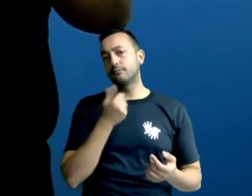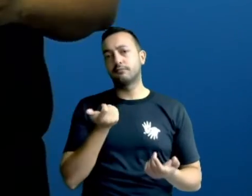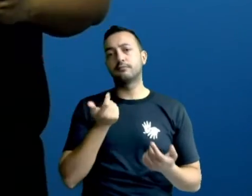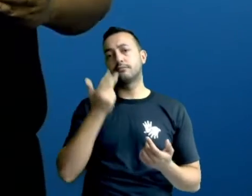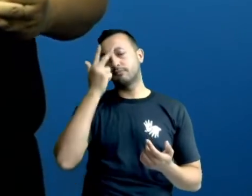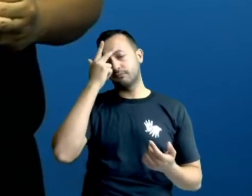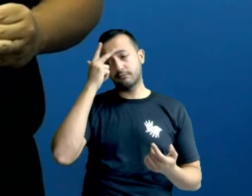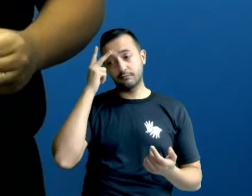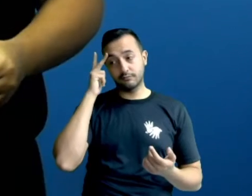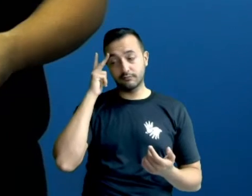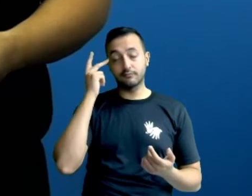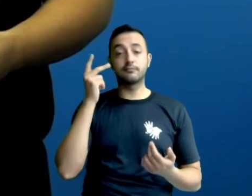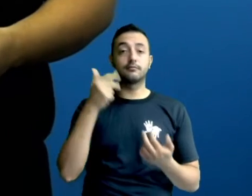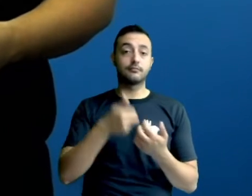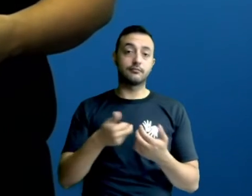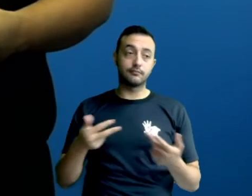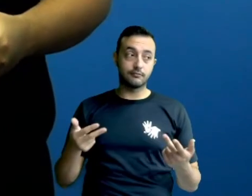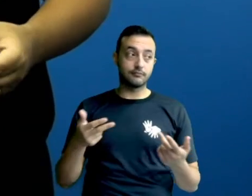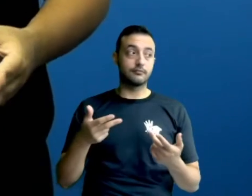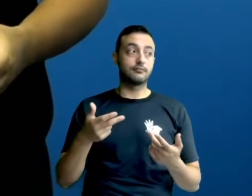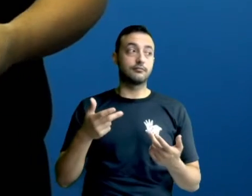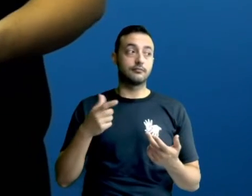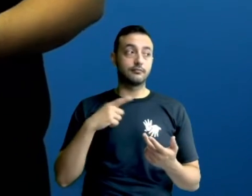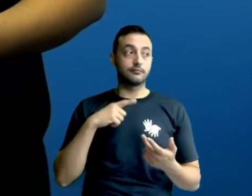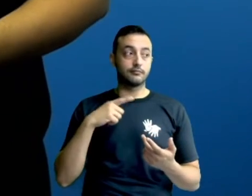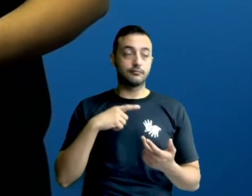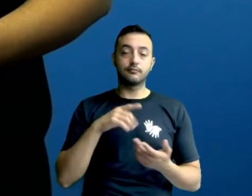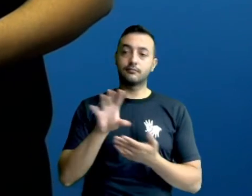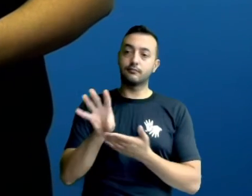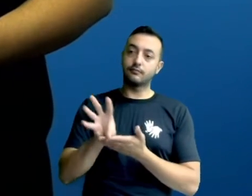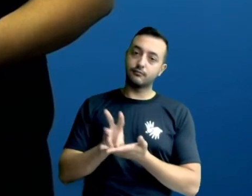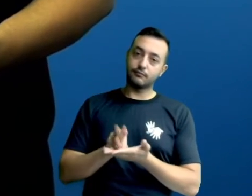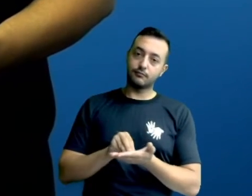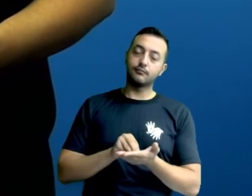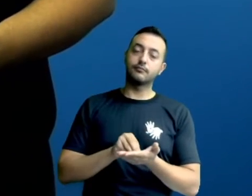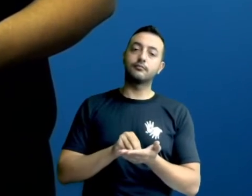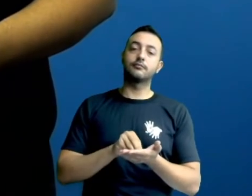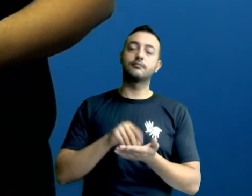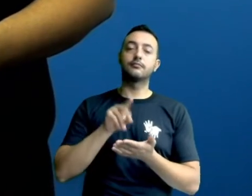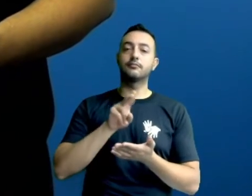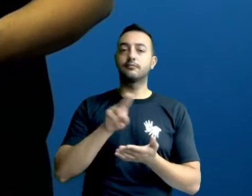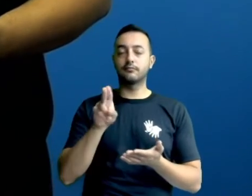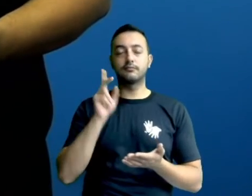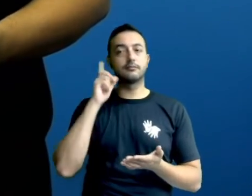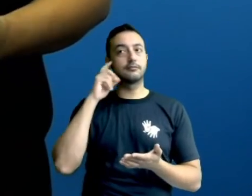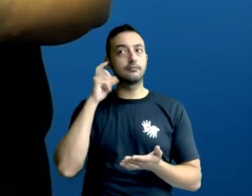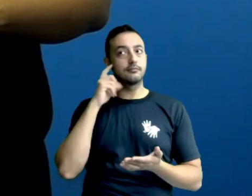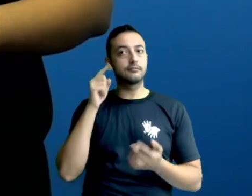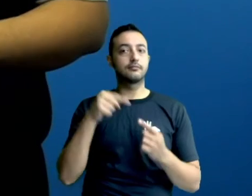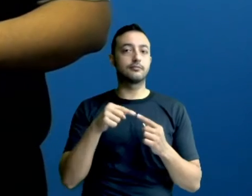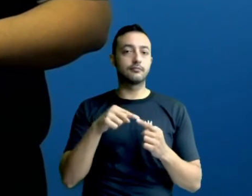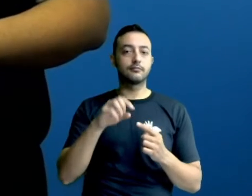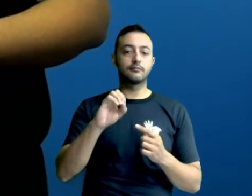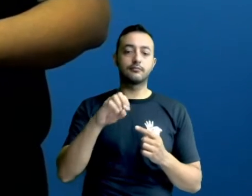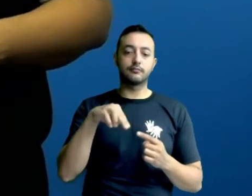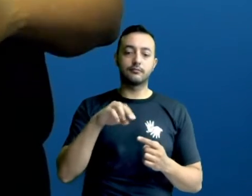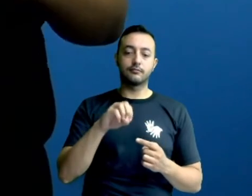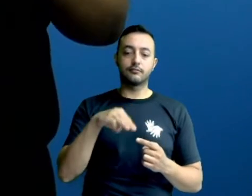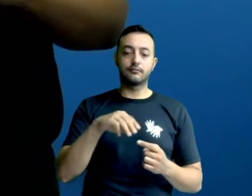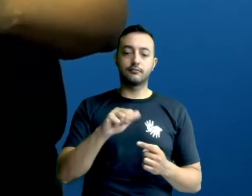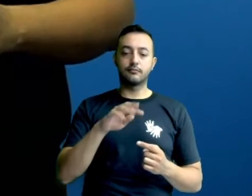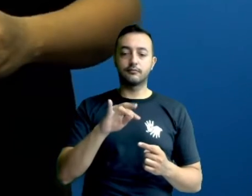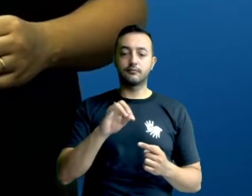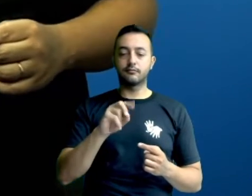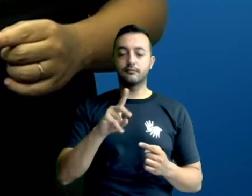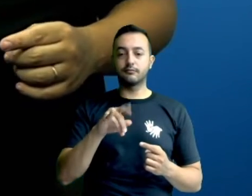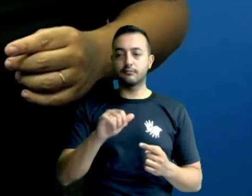e pessoa. Ou seja, o ato de imitar chamamos de onomatopeia. Isso acontece, professor, nesse poema,